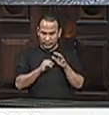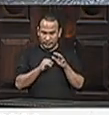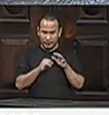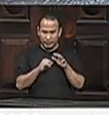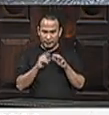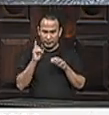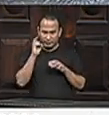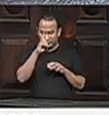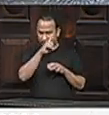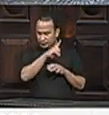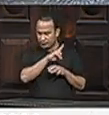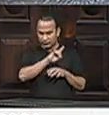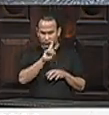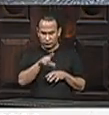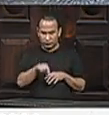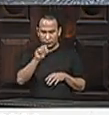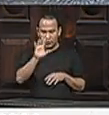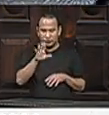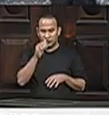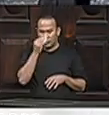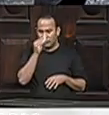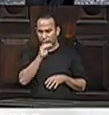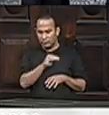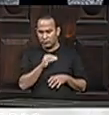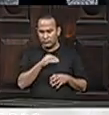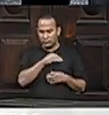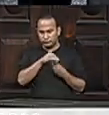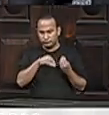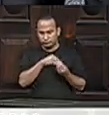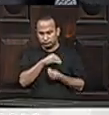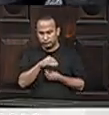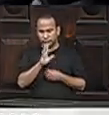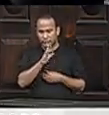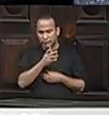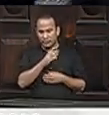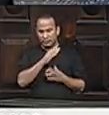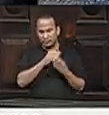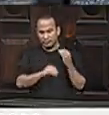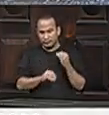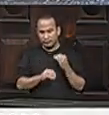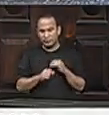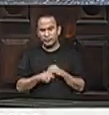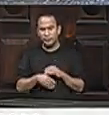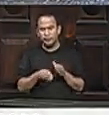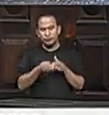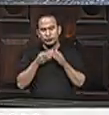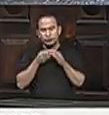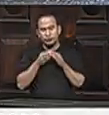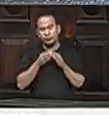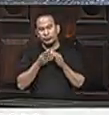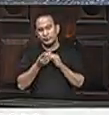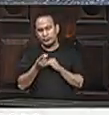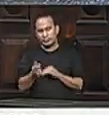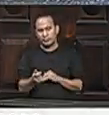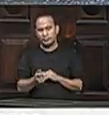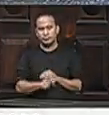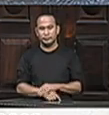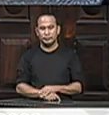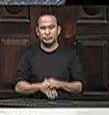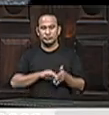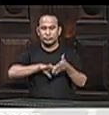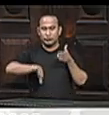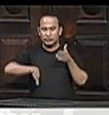representantes. O que está se fazendo é que hoje, por exemplo, O CETERJ está com diversas entidades